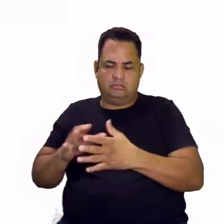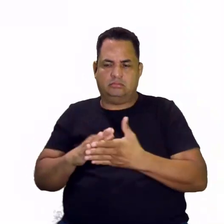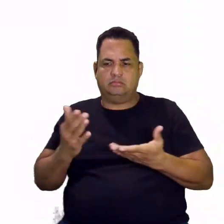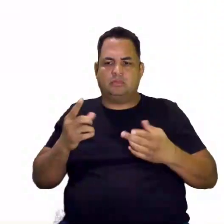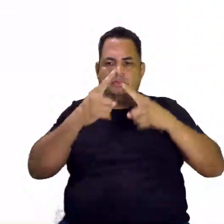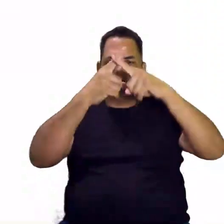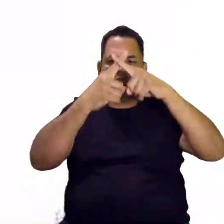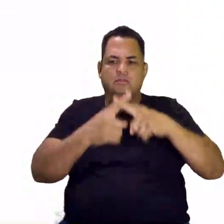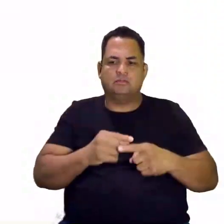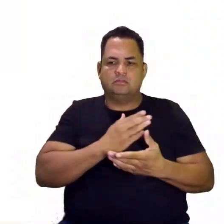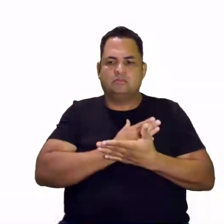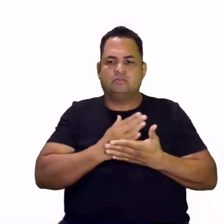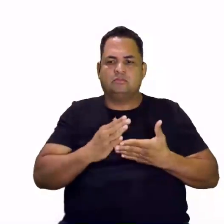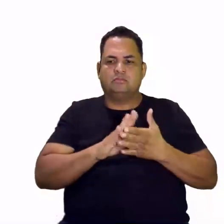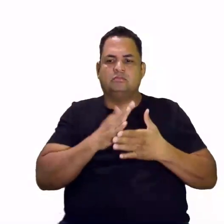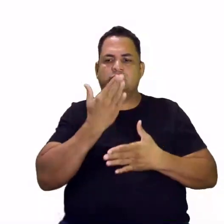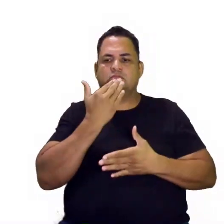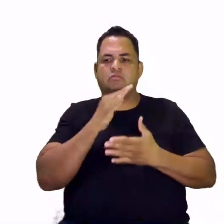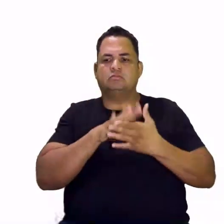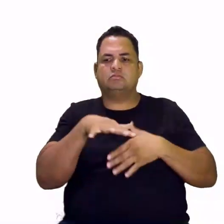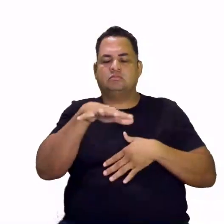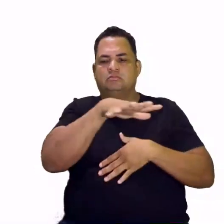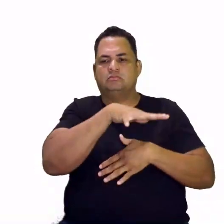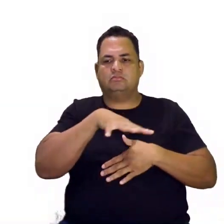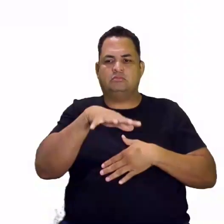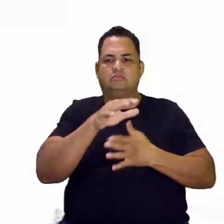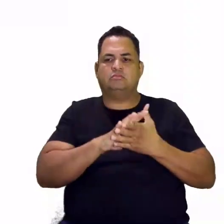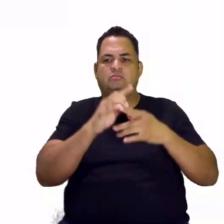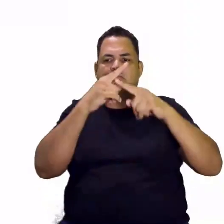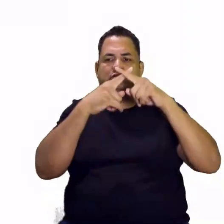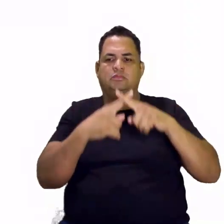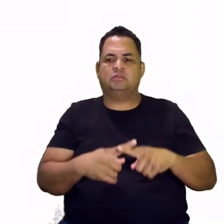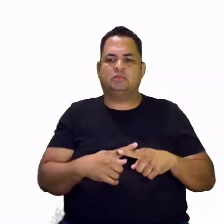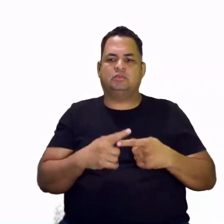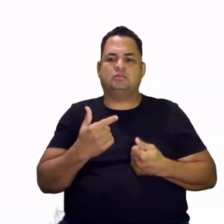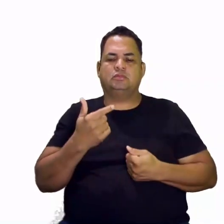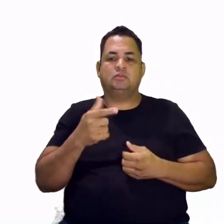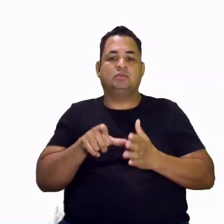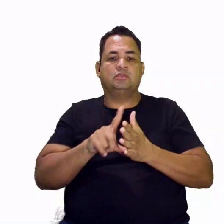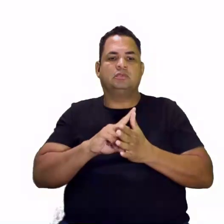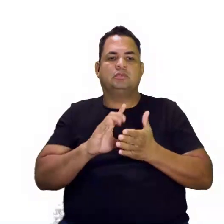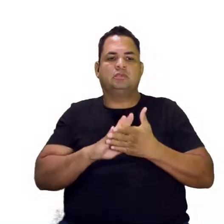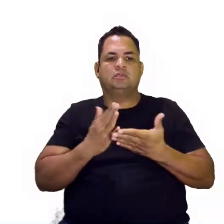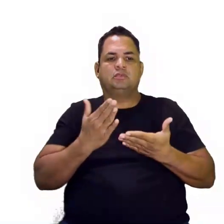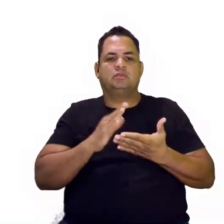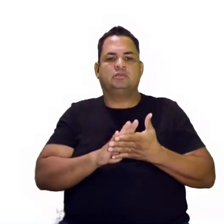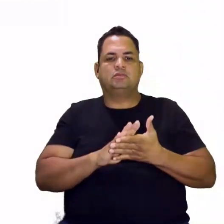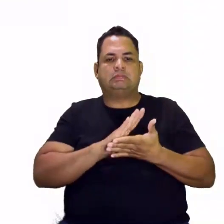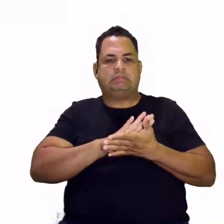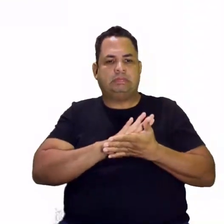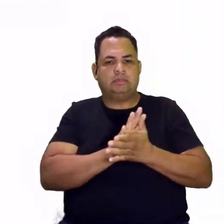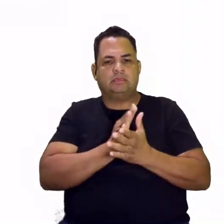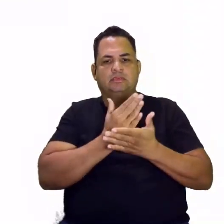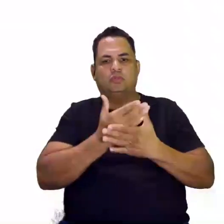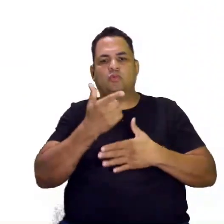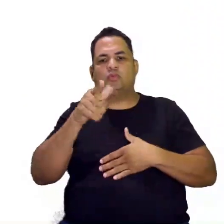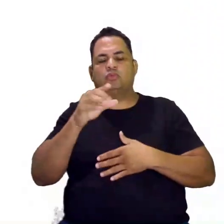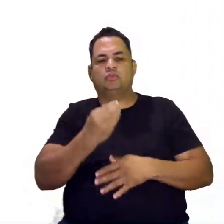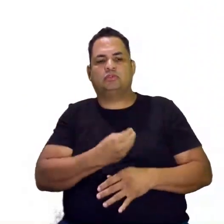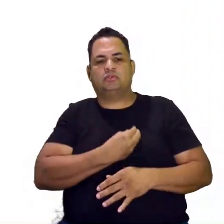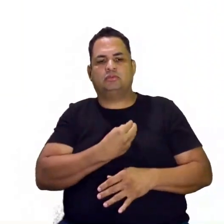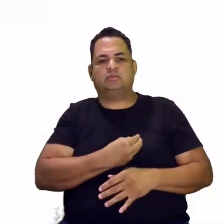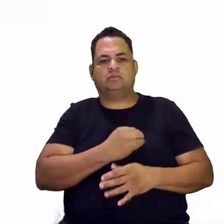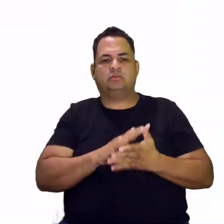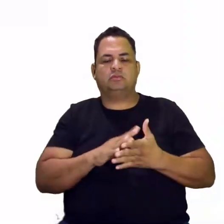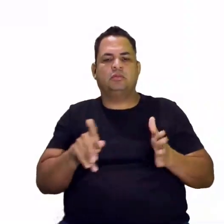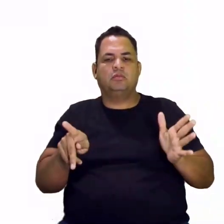as competições de alimento naquela área que não tinha essa disputa antes, né? Aniquilação por outros organismos, no caso,